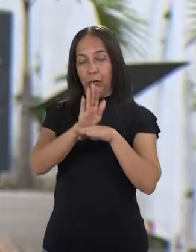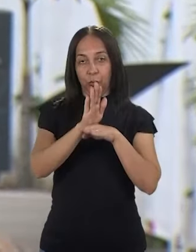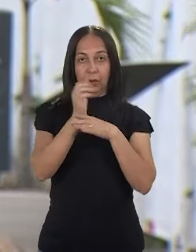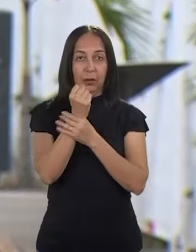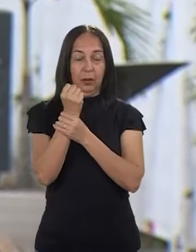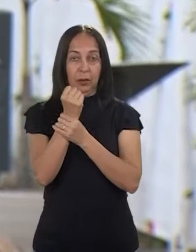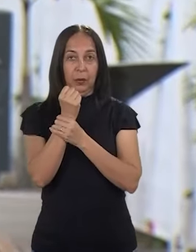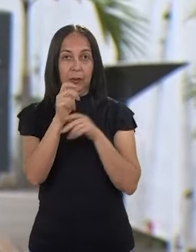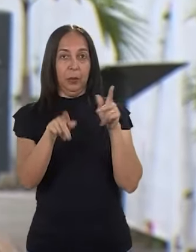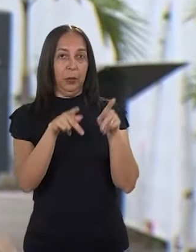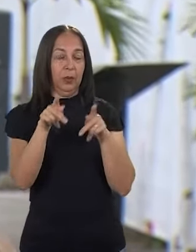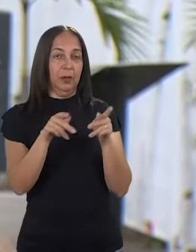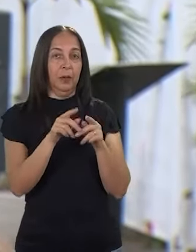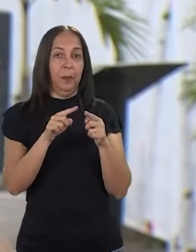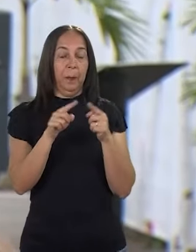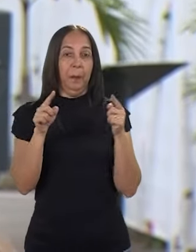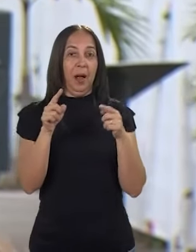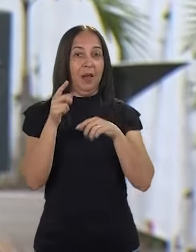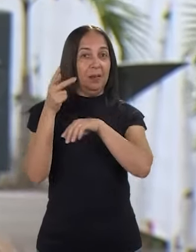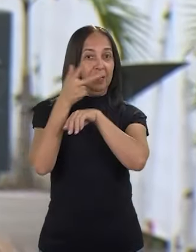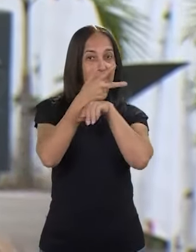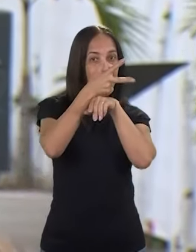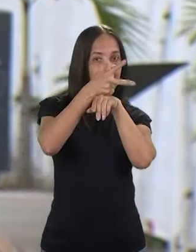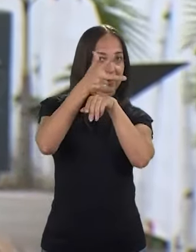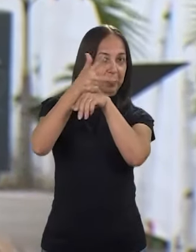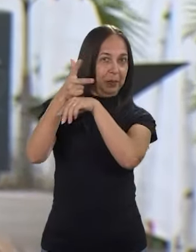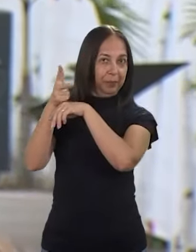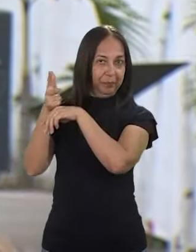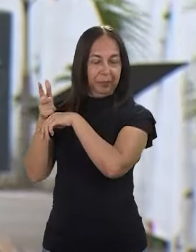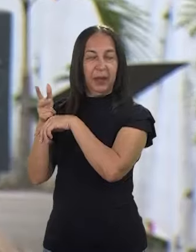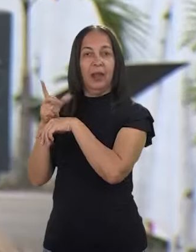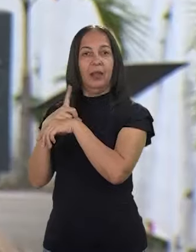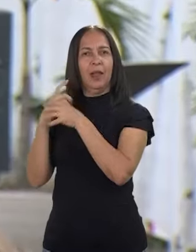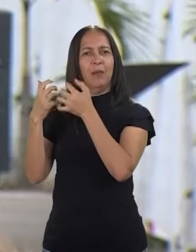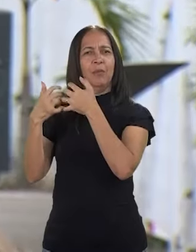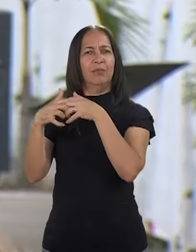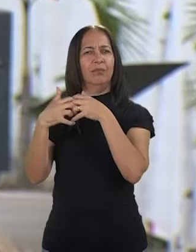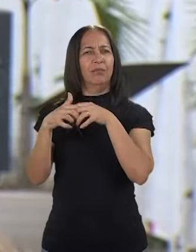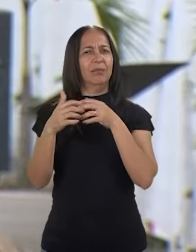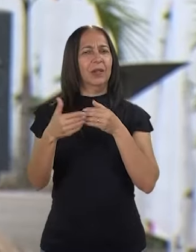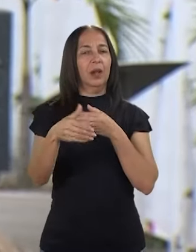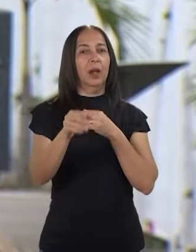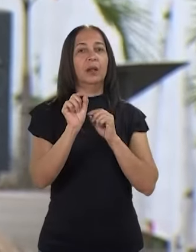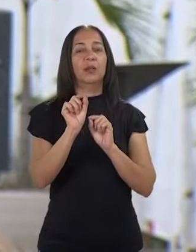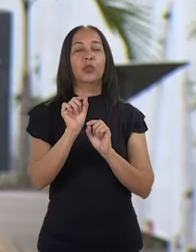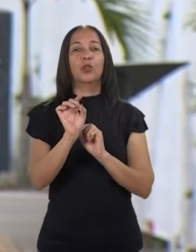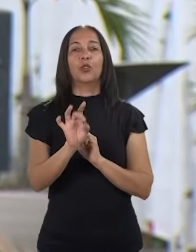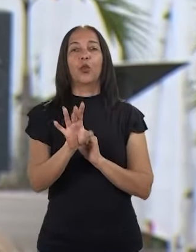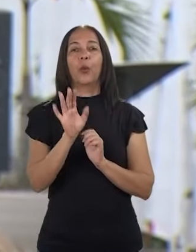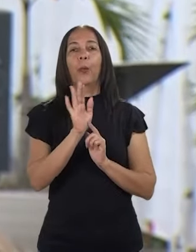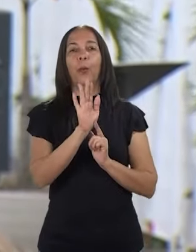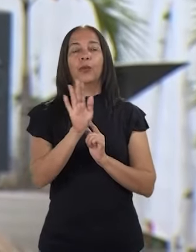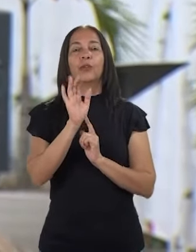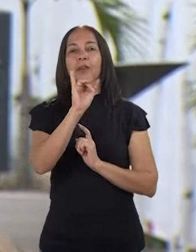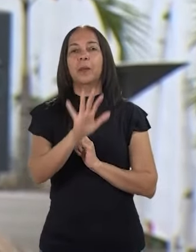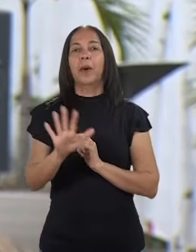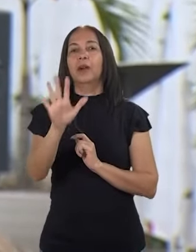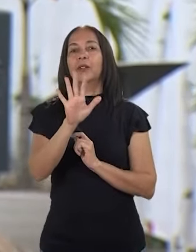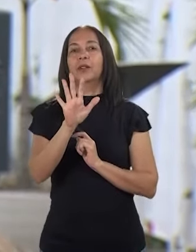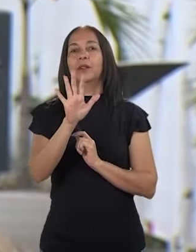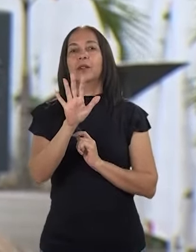isso ajudaria na segurança da população as câmeras que estão sendo instaladas vem com mecanismo que está além de mostrar a imagem